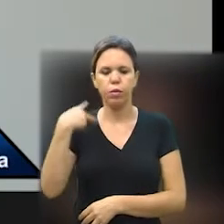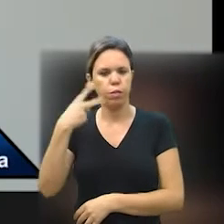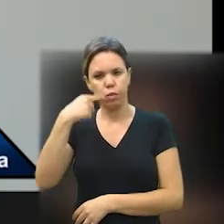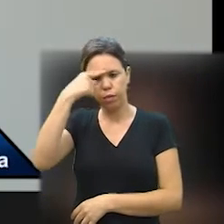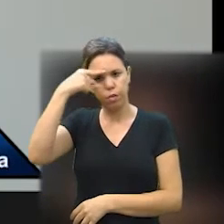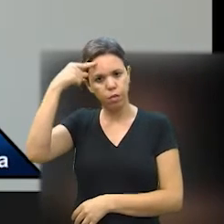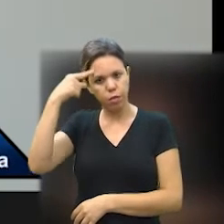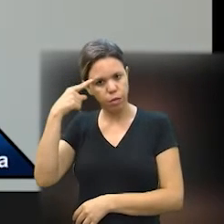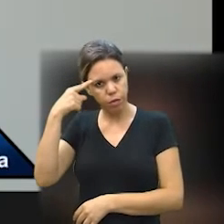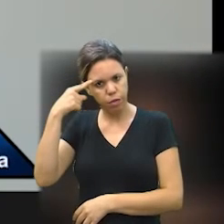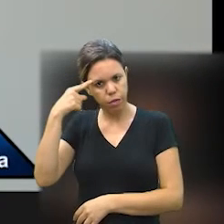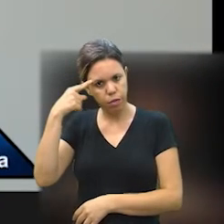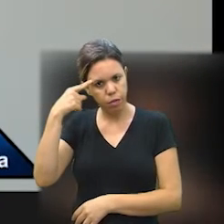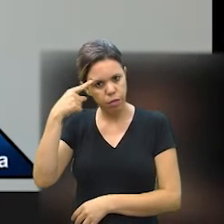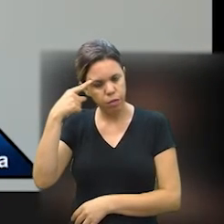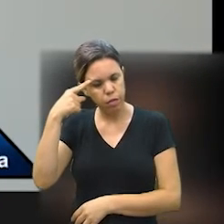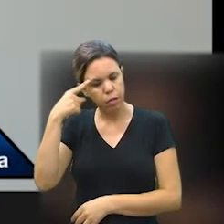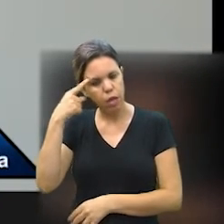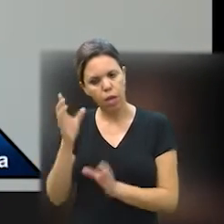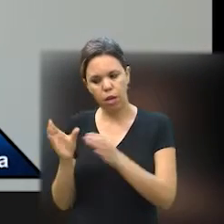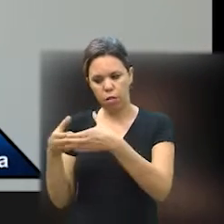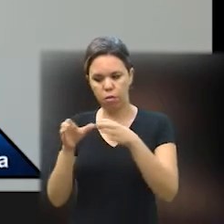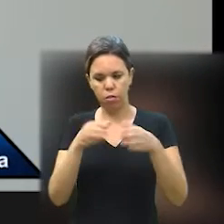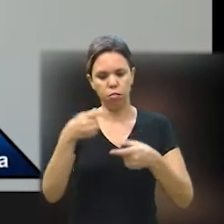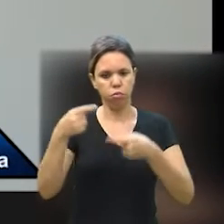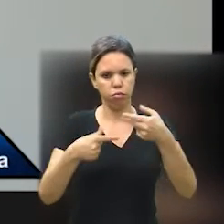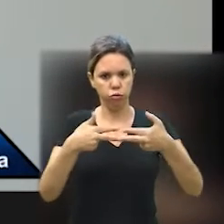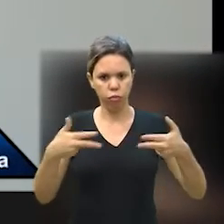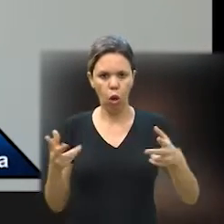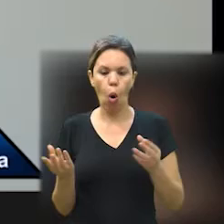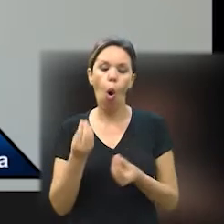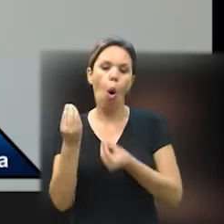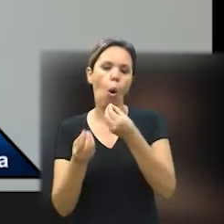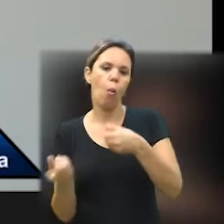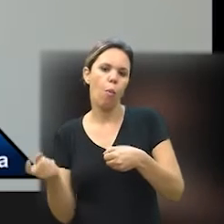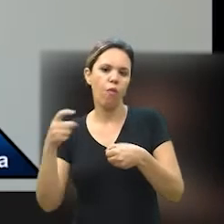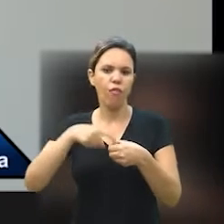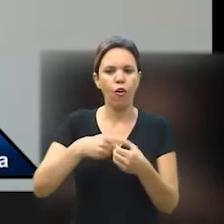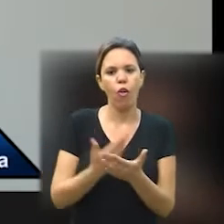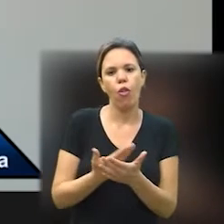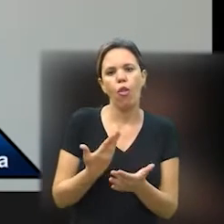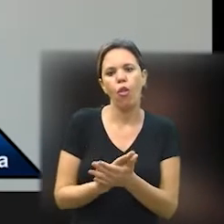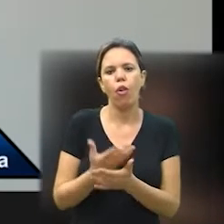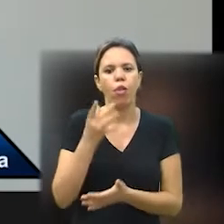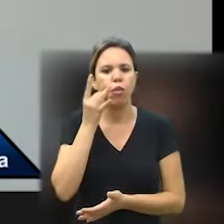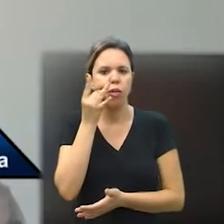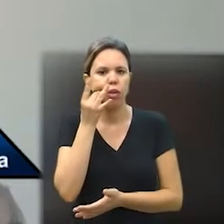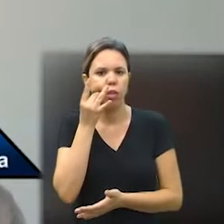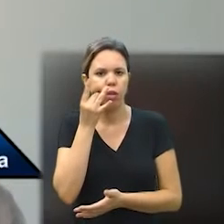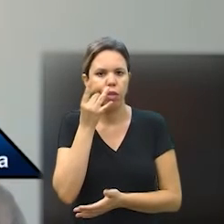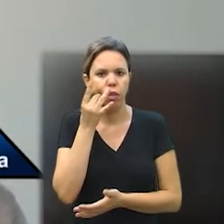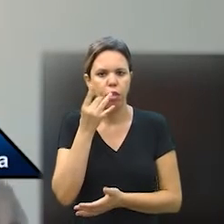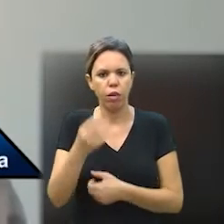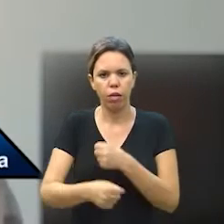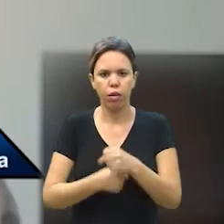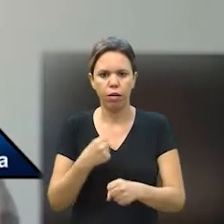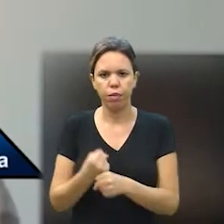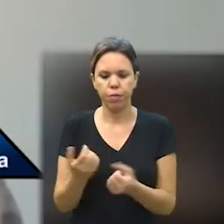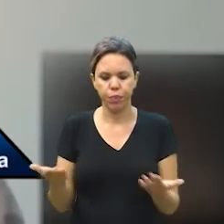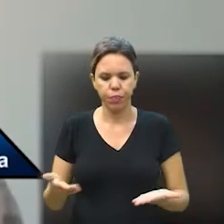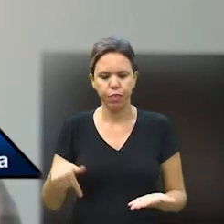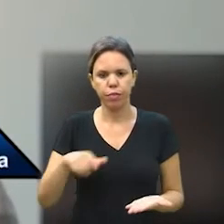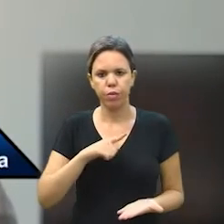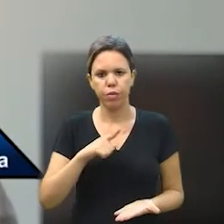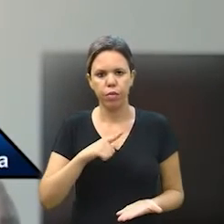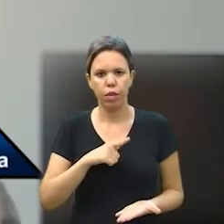a vereadora Paola Miguel. As comissões debateram o retorno das atividades escolares presenciais. Esse ano, a